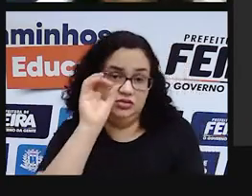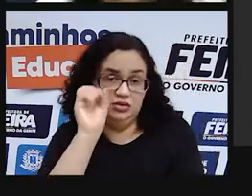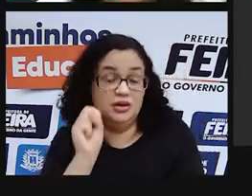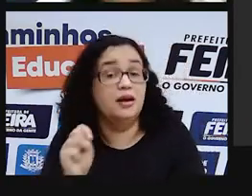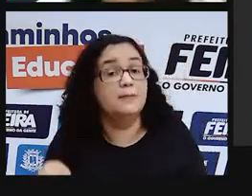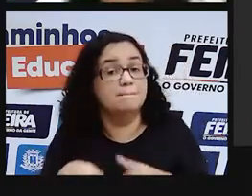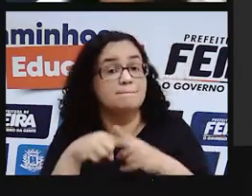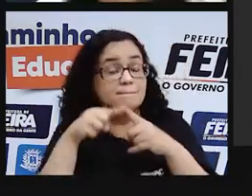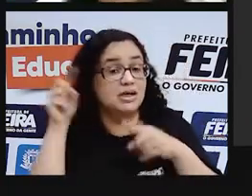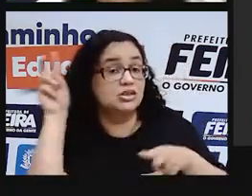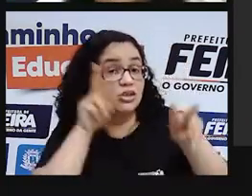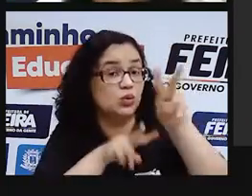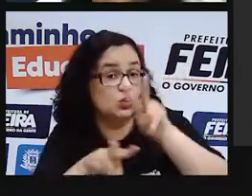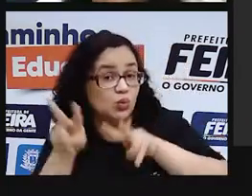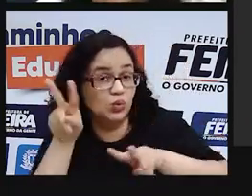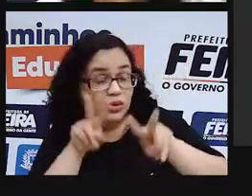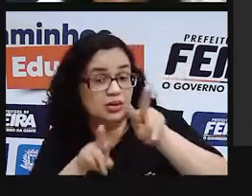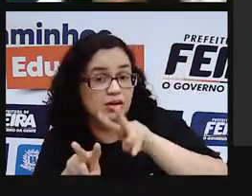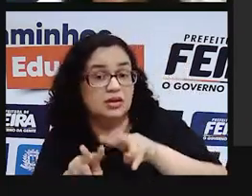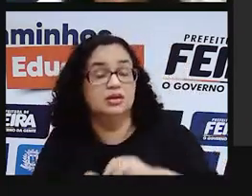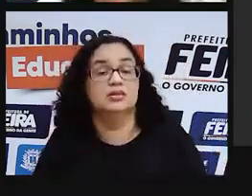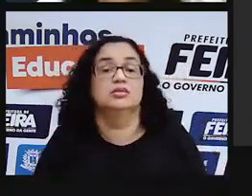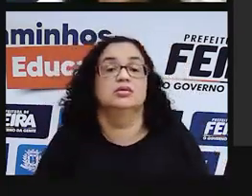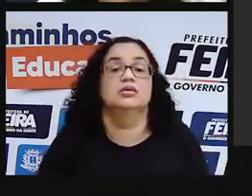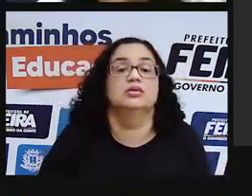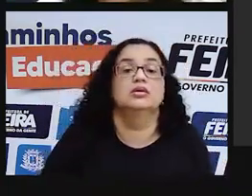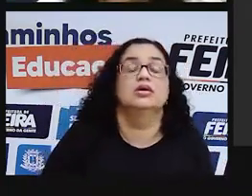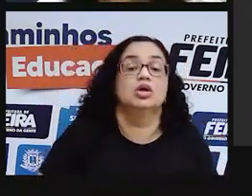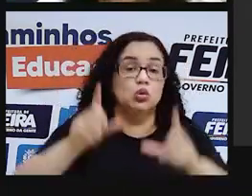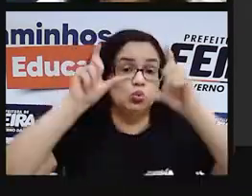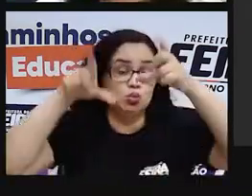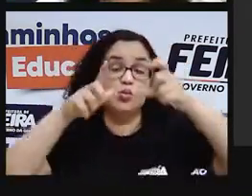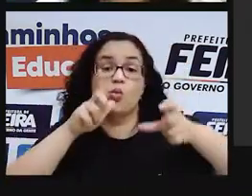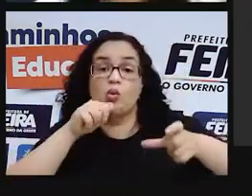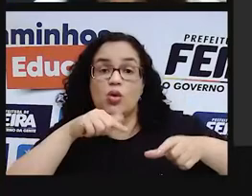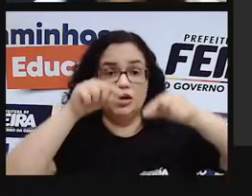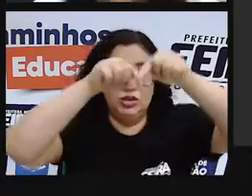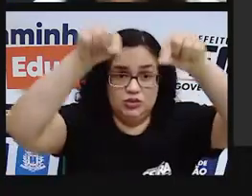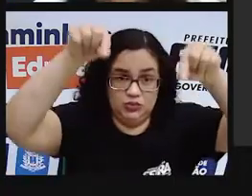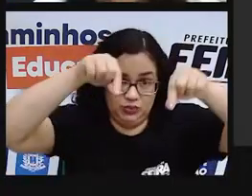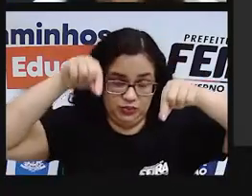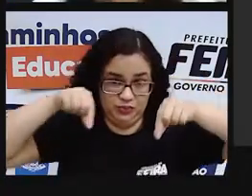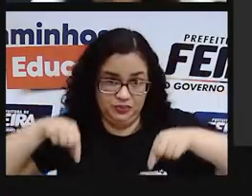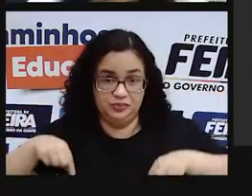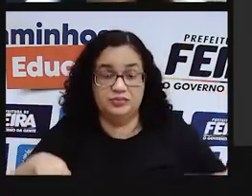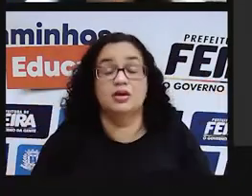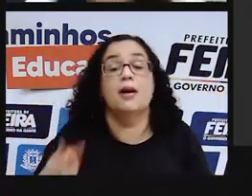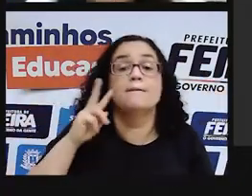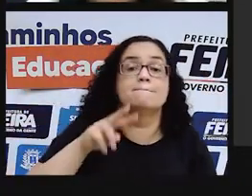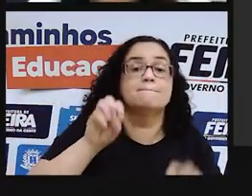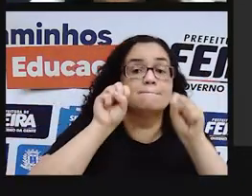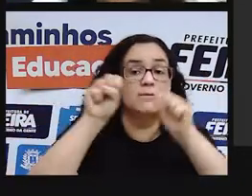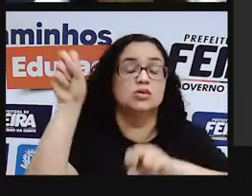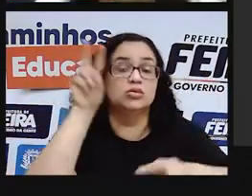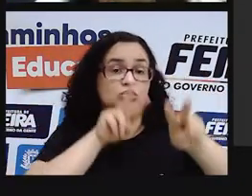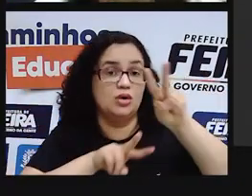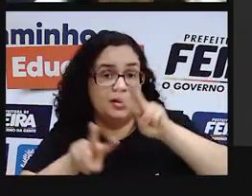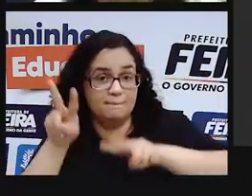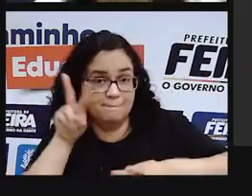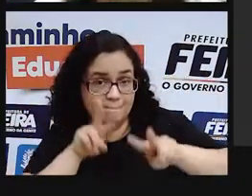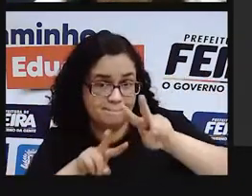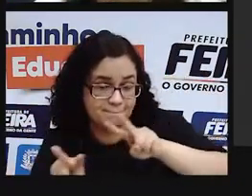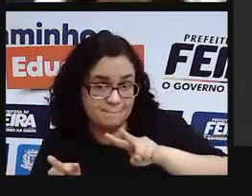mas o que a gente vai observar que principalmente é a localização das Lagoas então eu posso observar vários aspectos